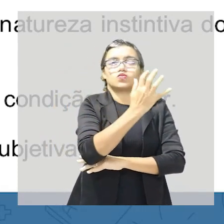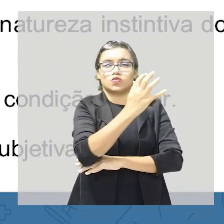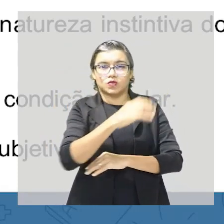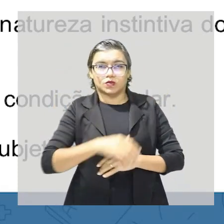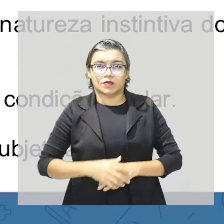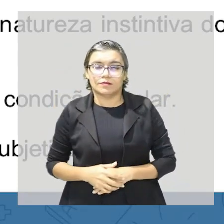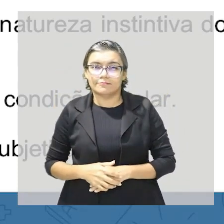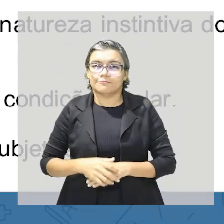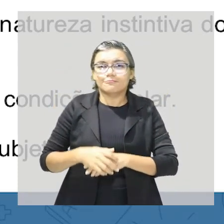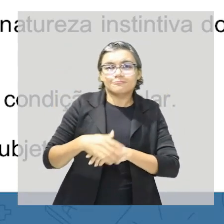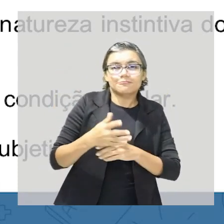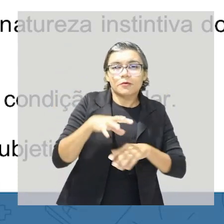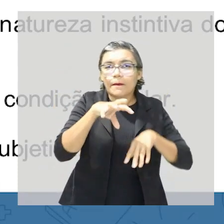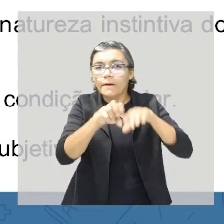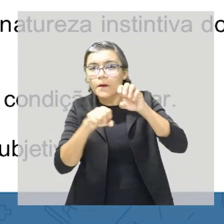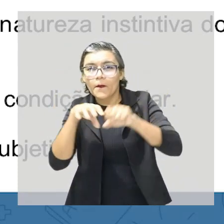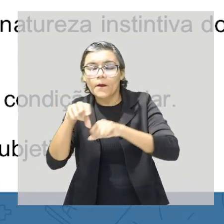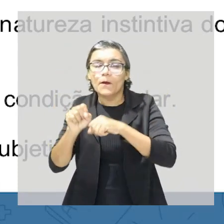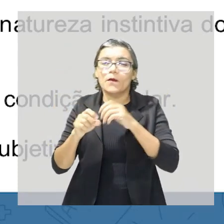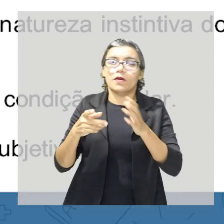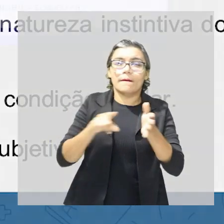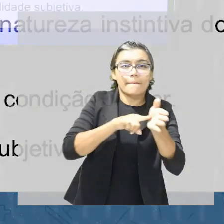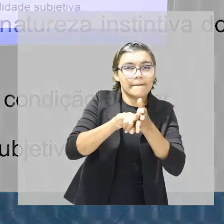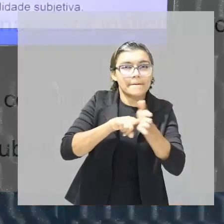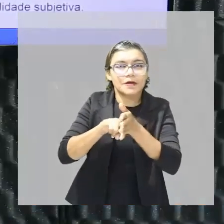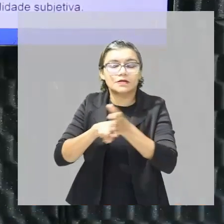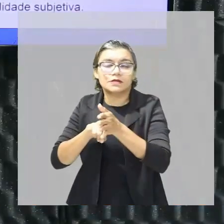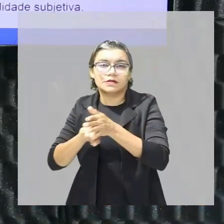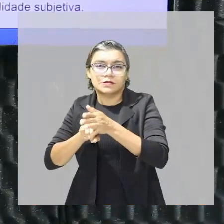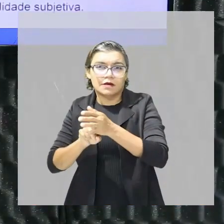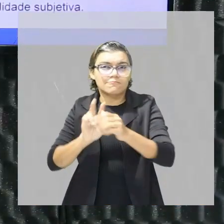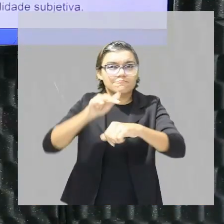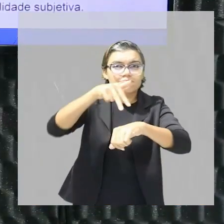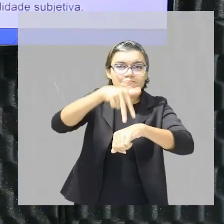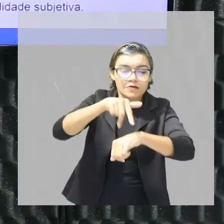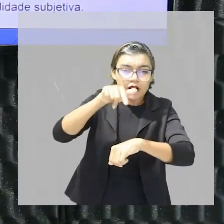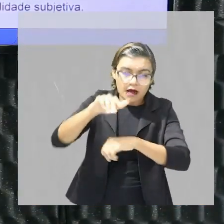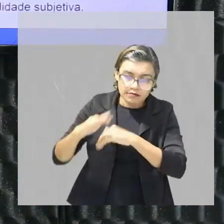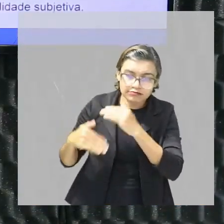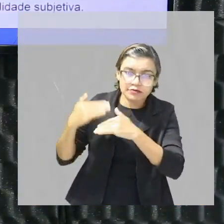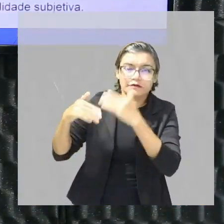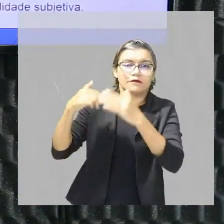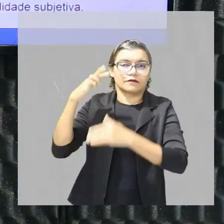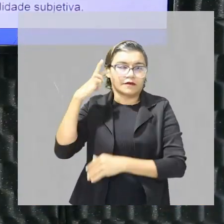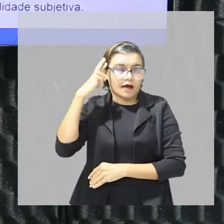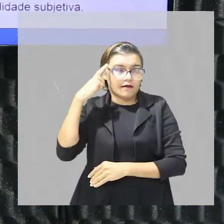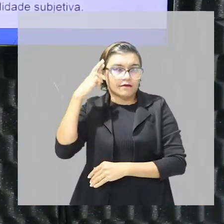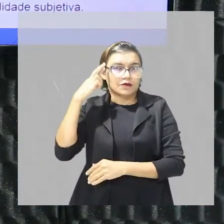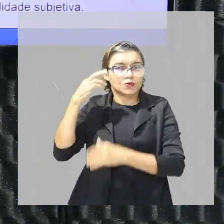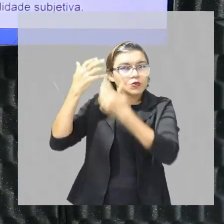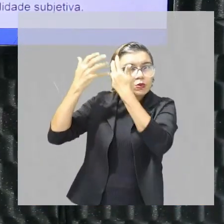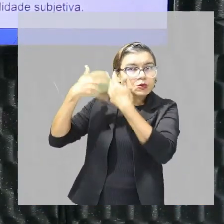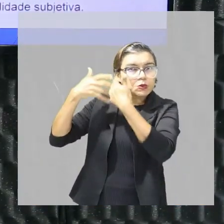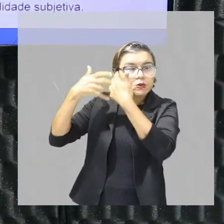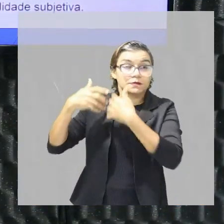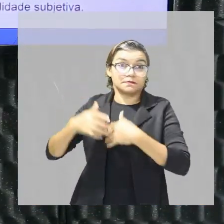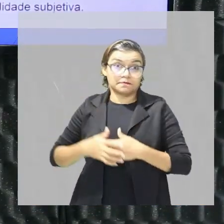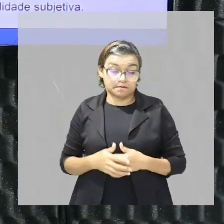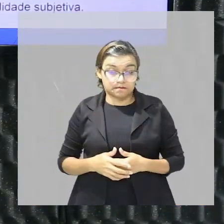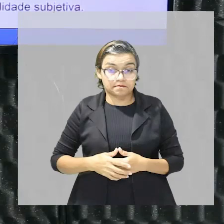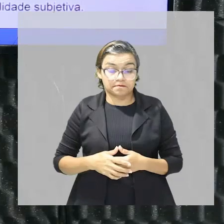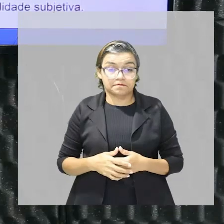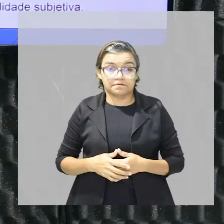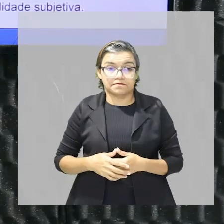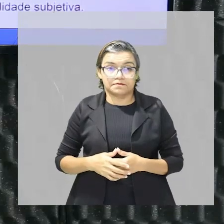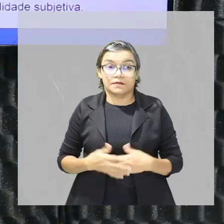natureza iam né sobre a natureza para desenvolver suas reflexões no caso aqui